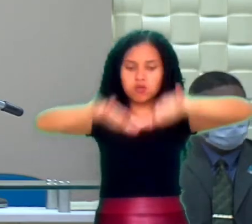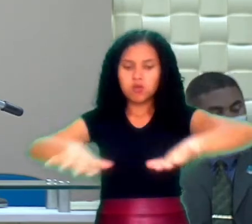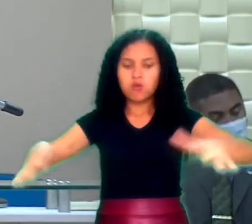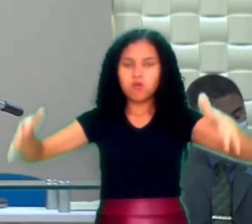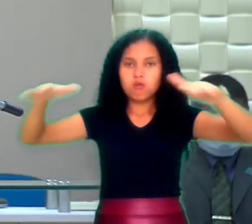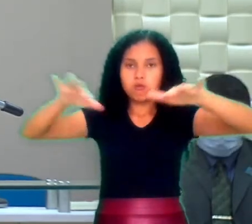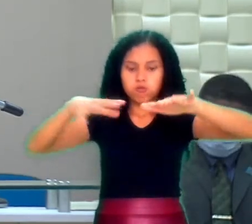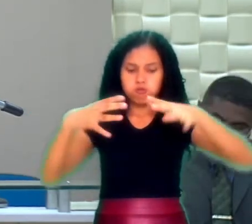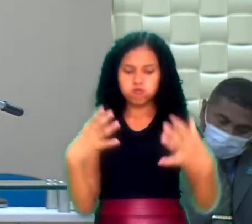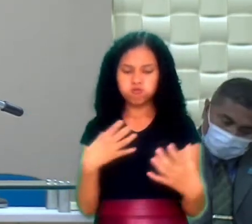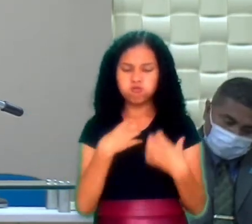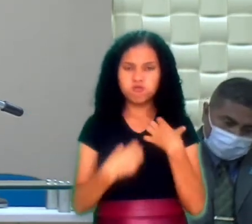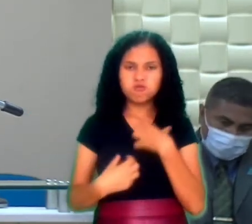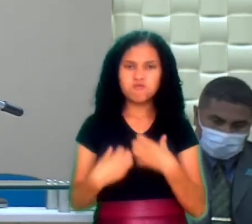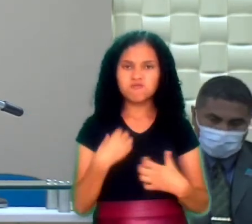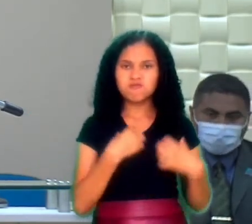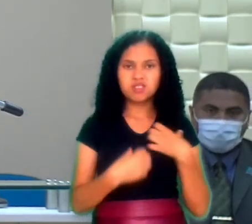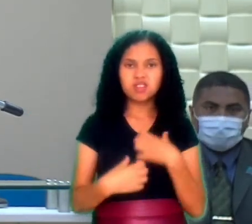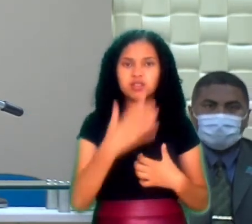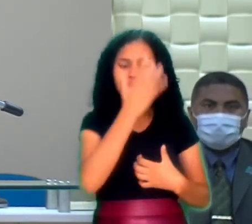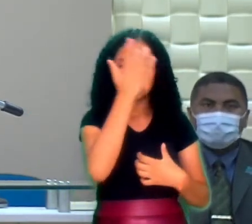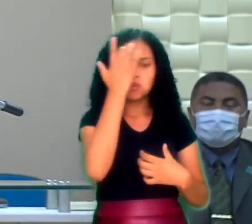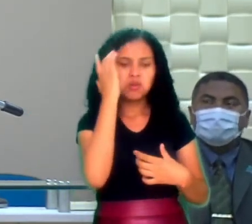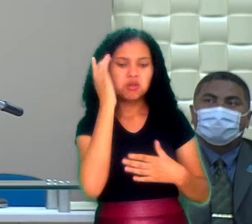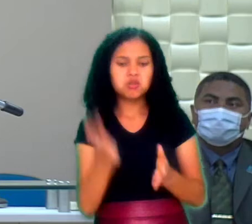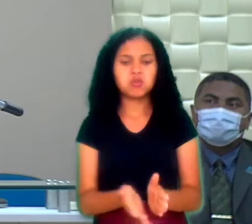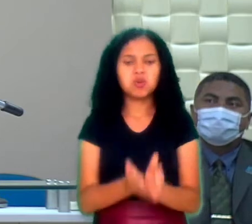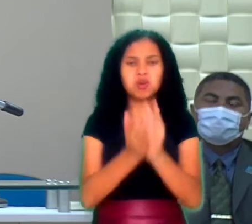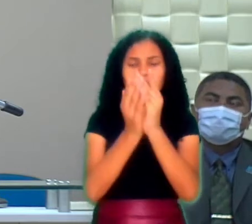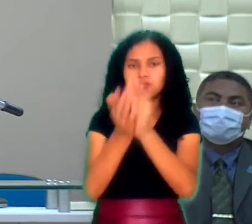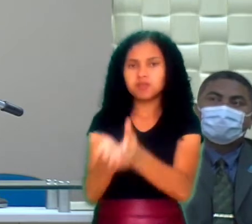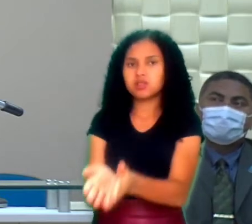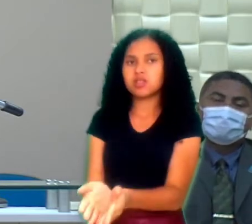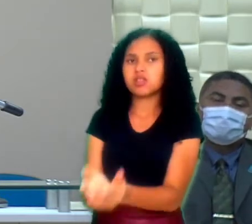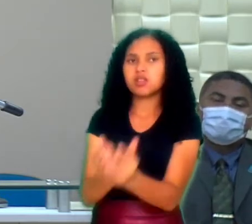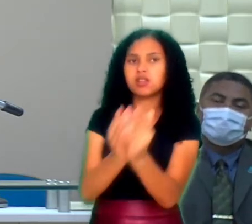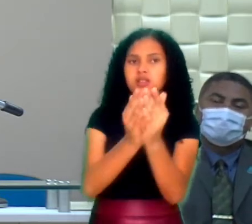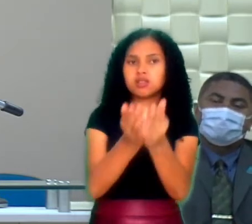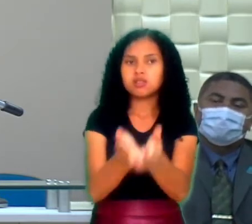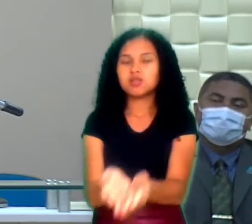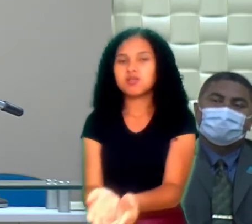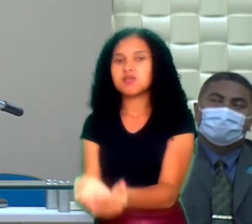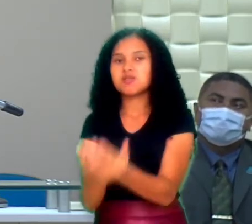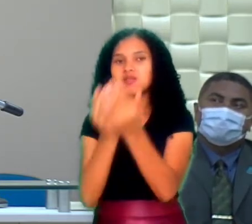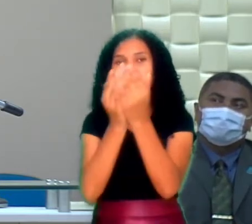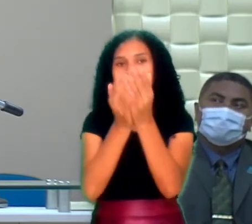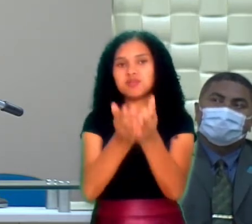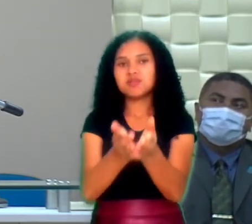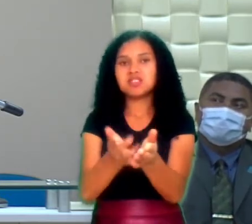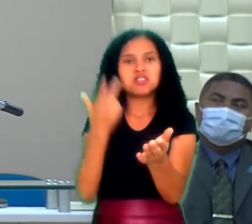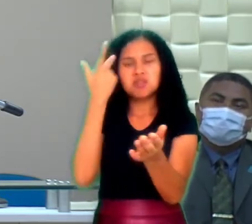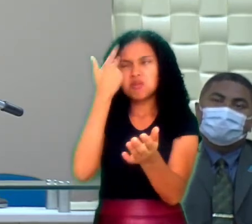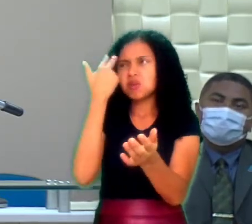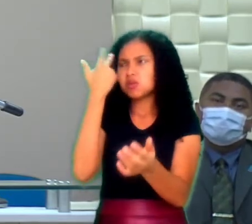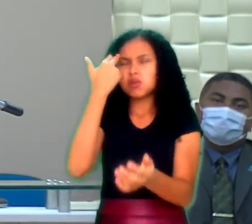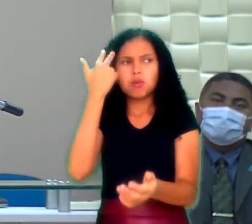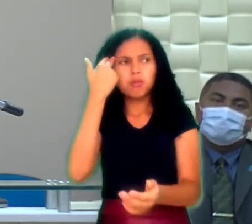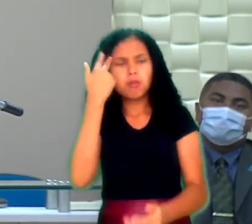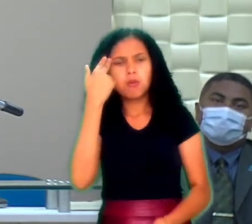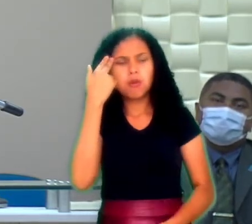Jonas, ele está tranquilo, achando que o seu plano está dando certo.